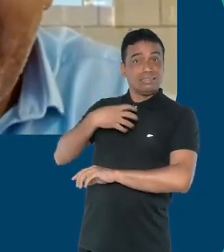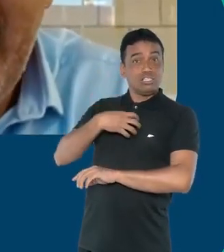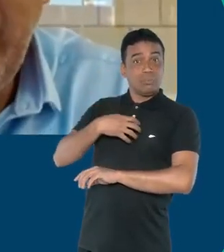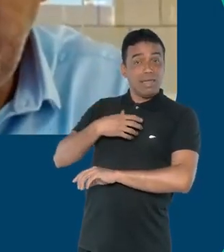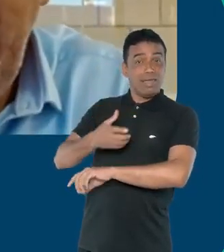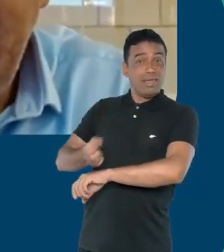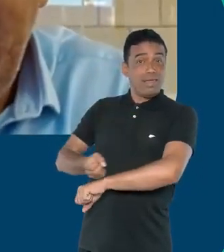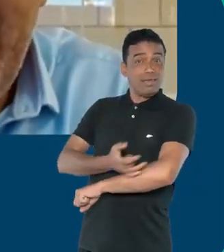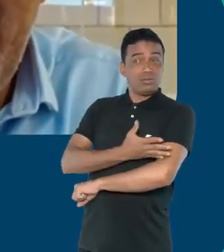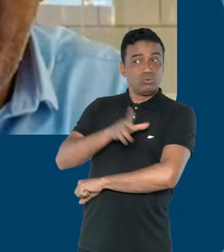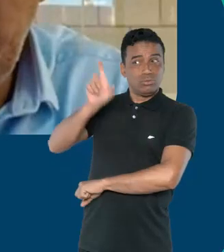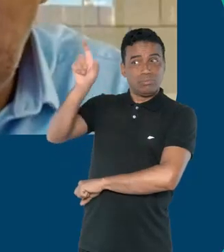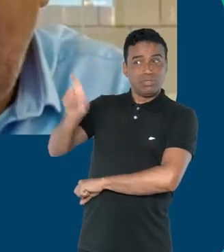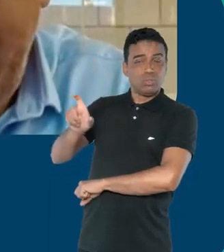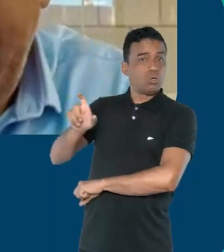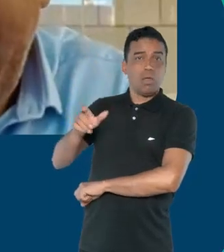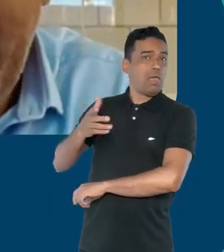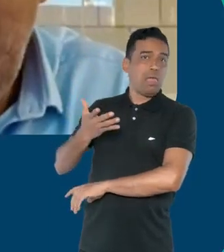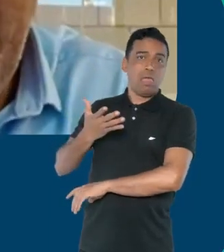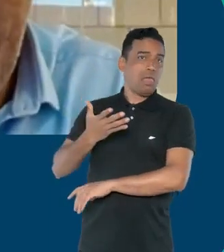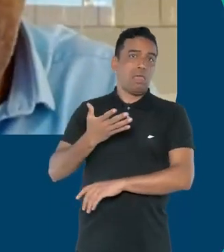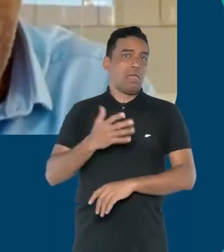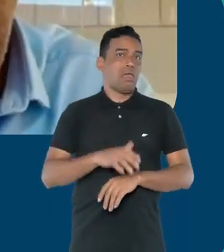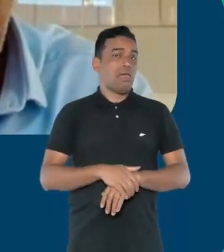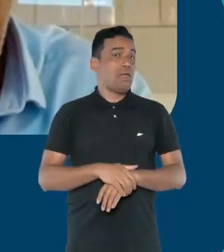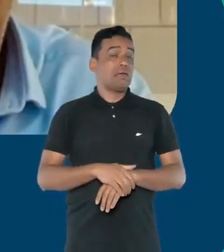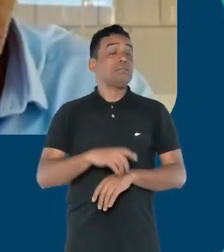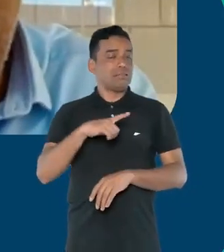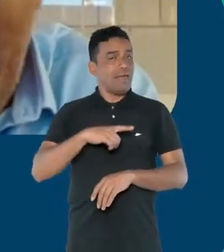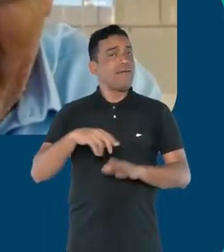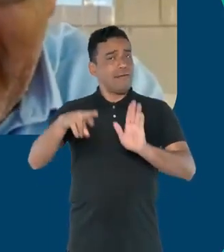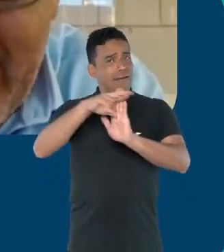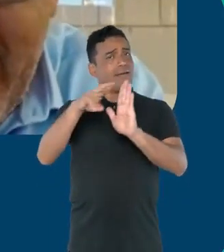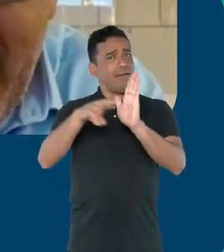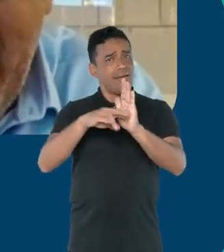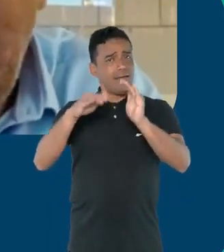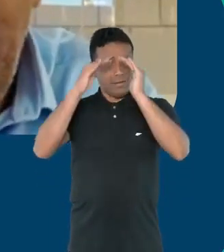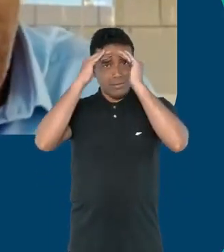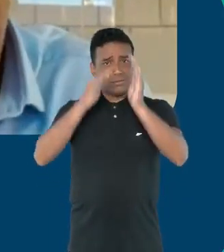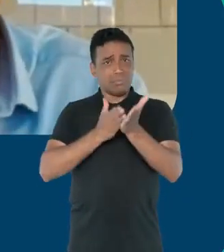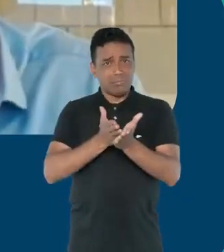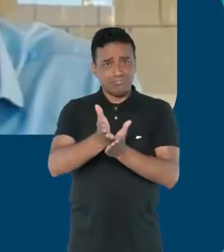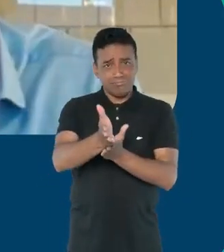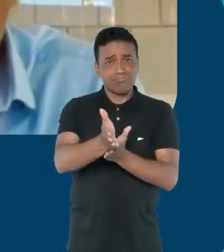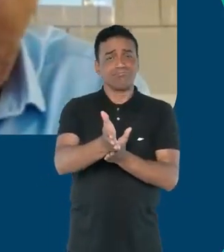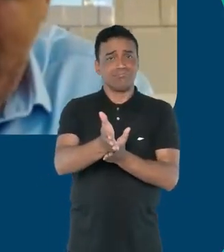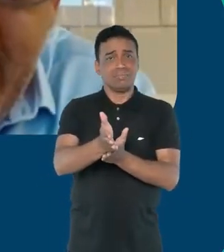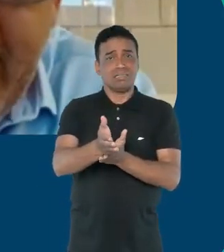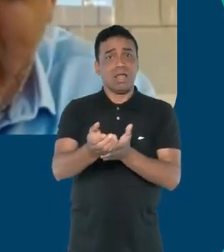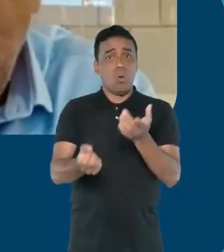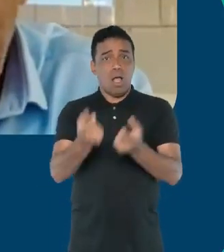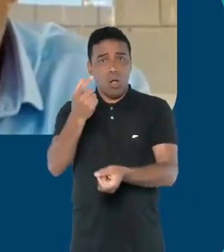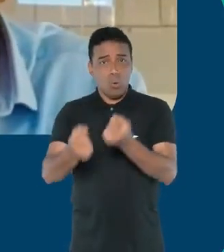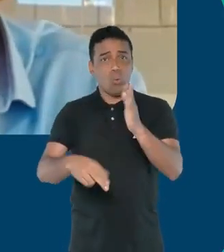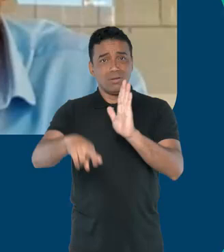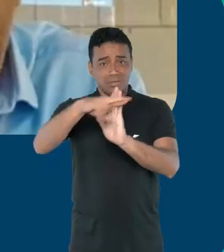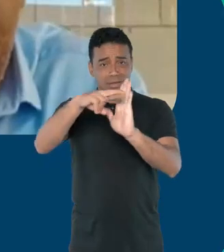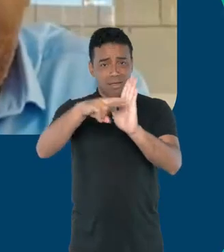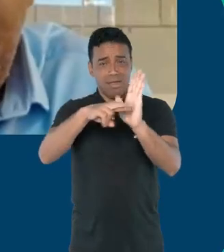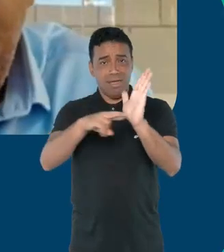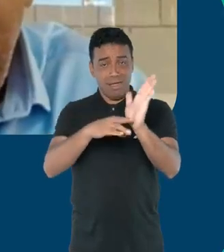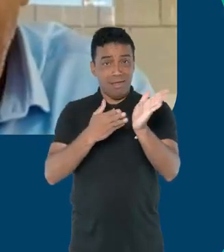não é gratuita e aleatória. Ela obedece a certas regras. Ela obedece a algumas regras,